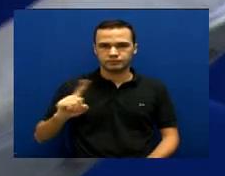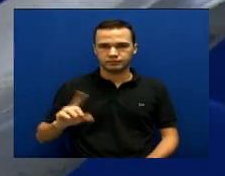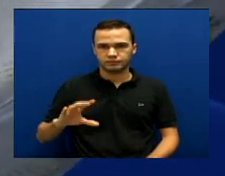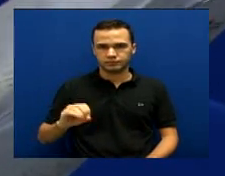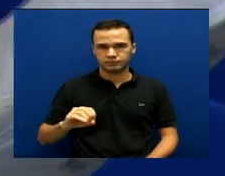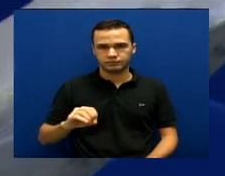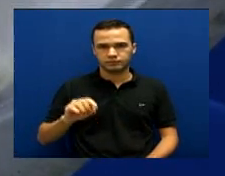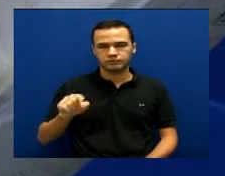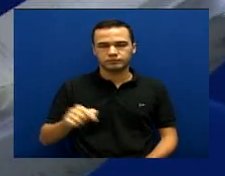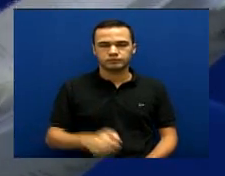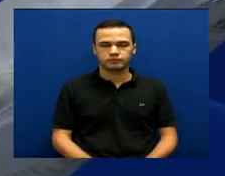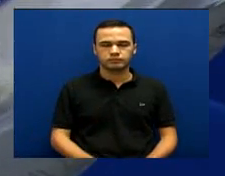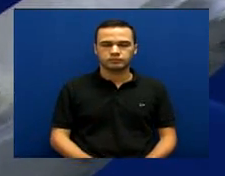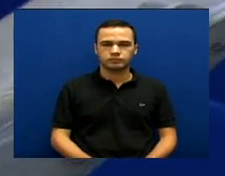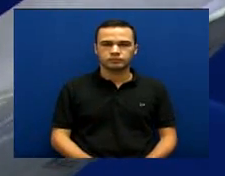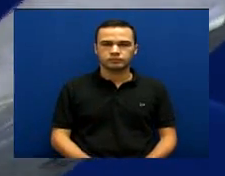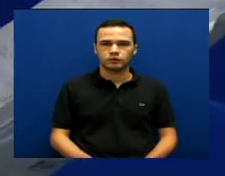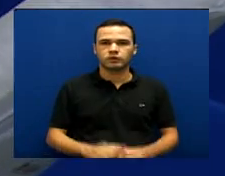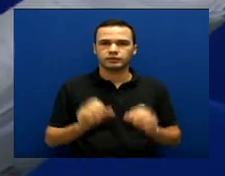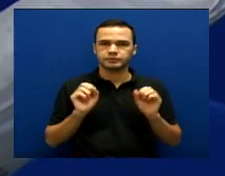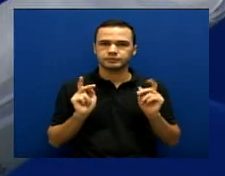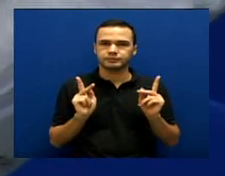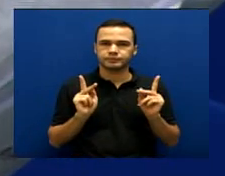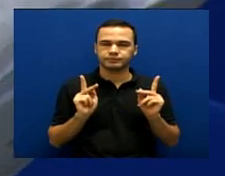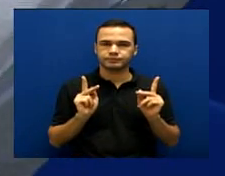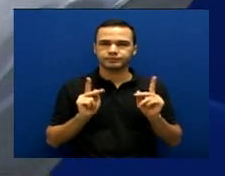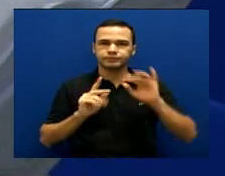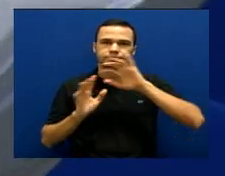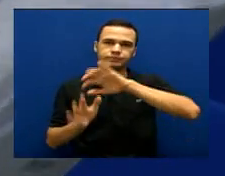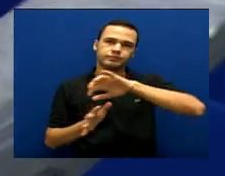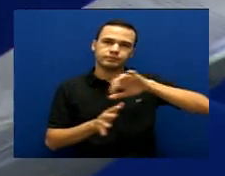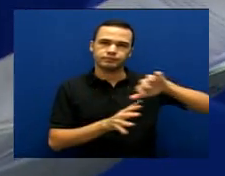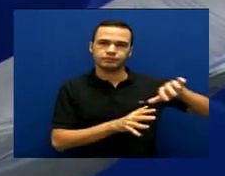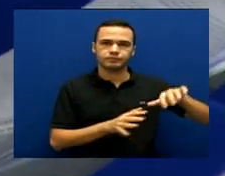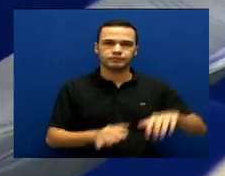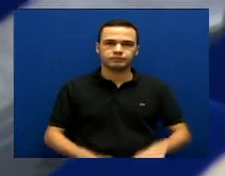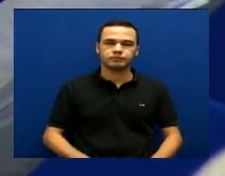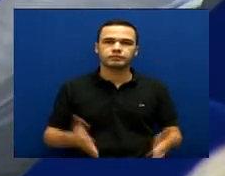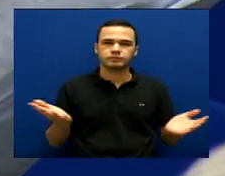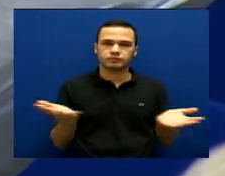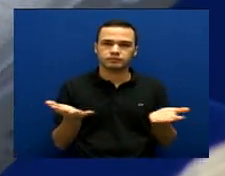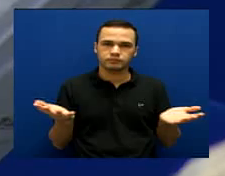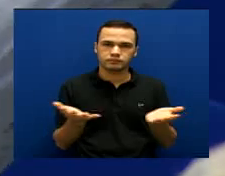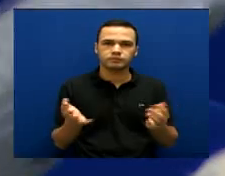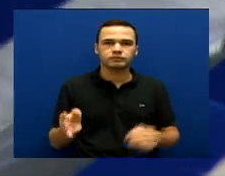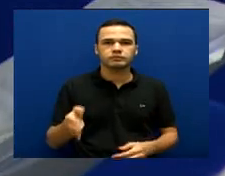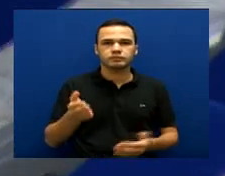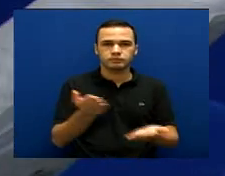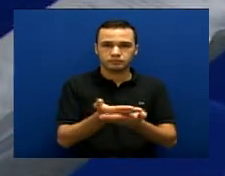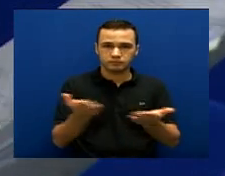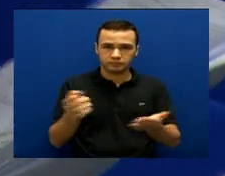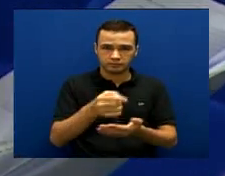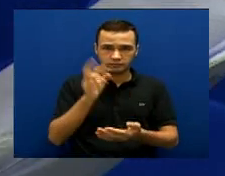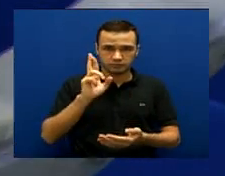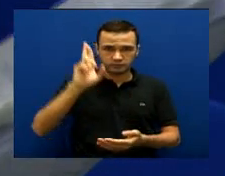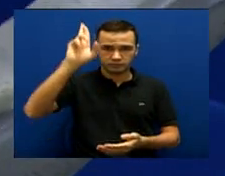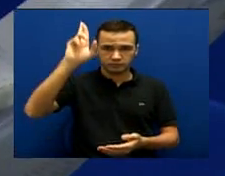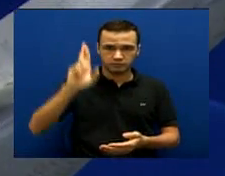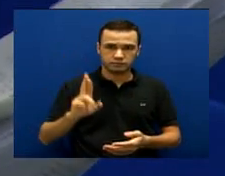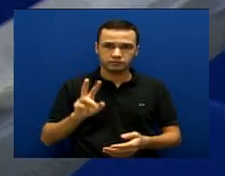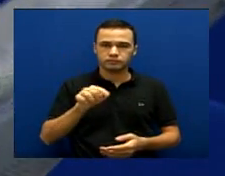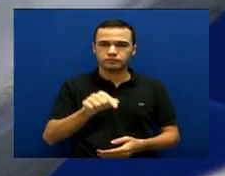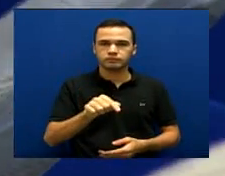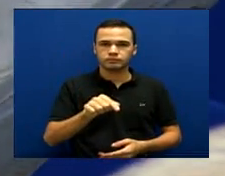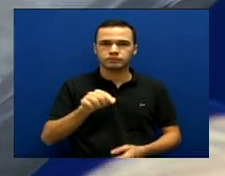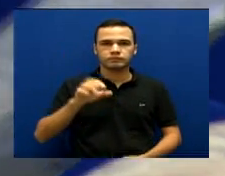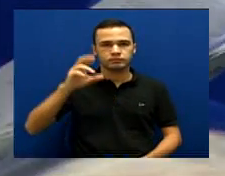antônio carlos por 1 0 bom então agora para o chefe do executivo então